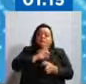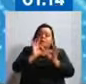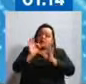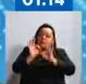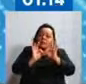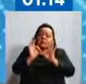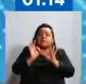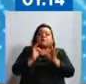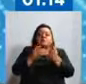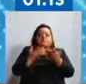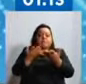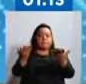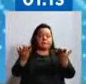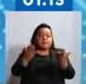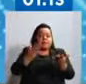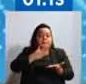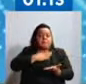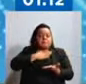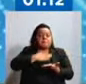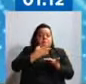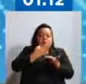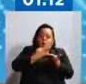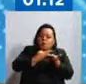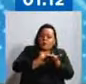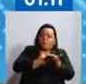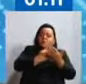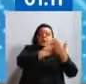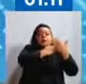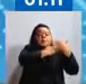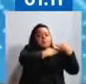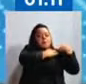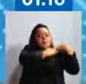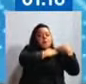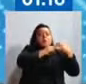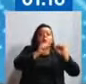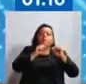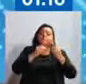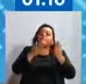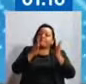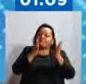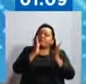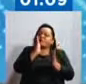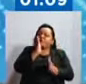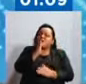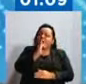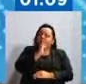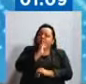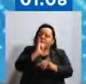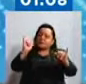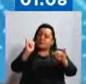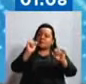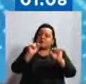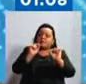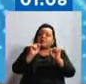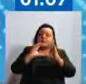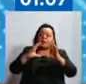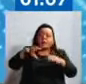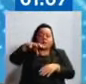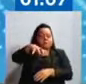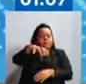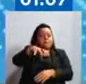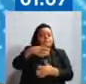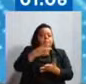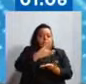compromisso meu. Já disse em reunião com a categoria que vou fazer. Em relação